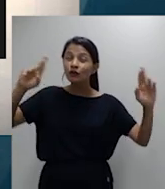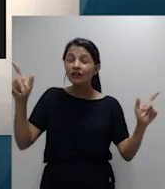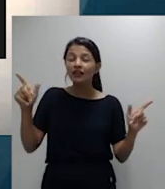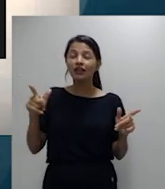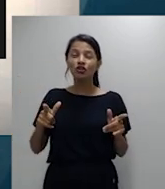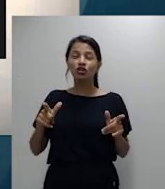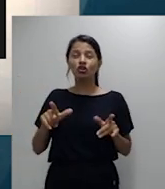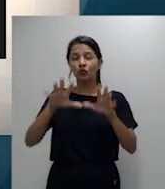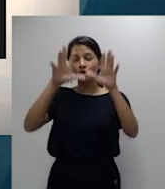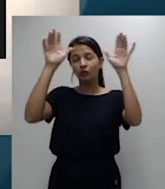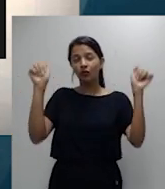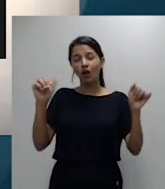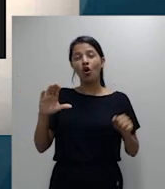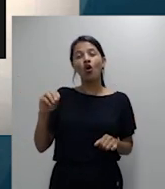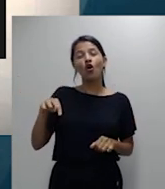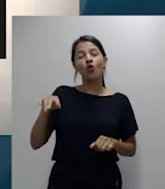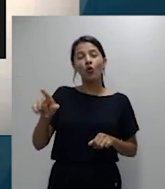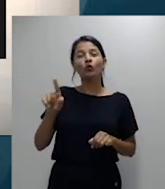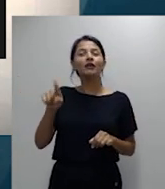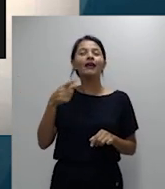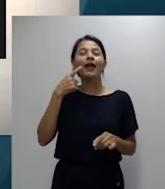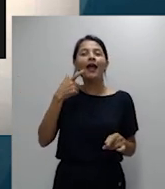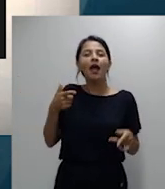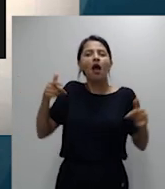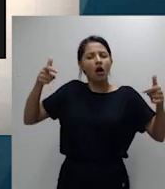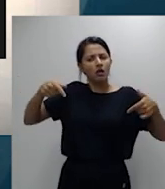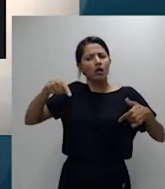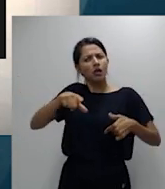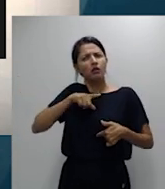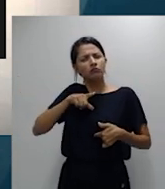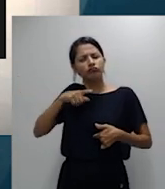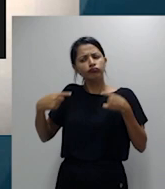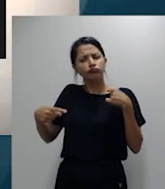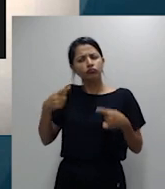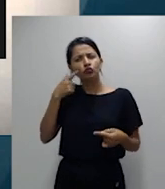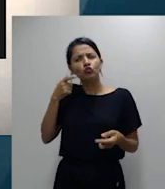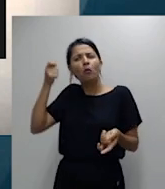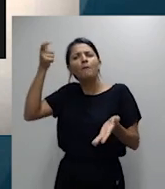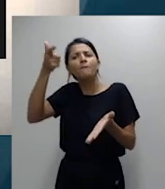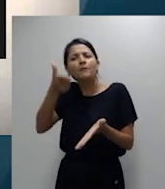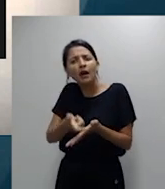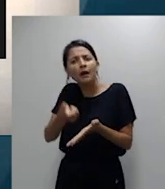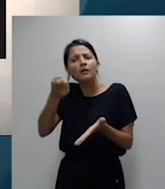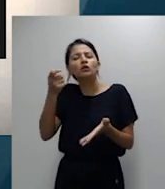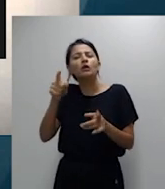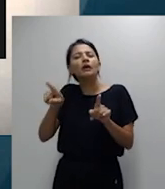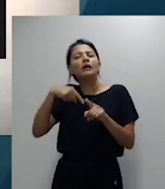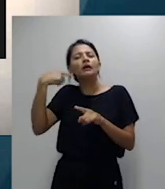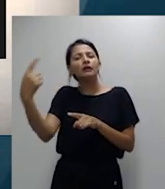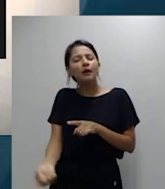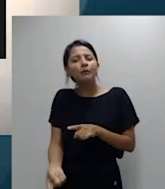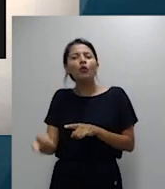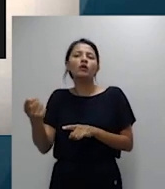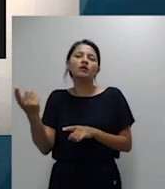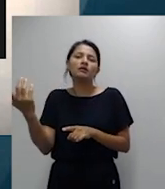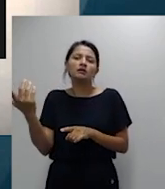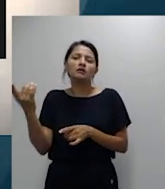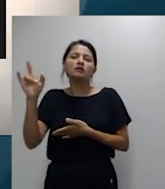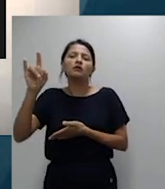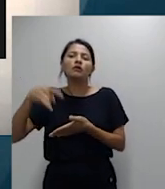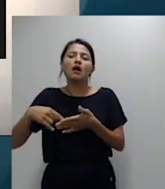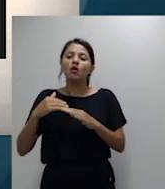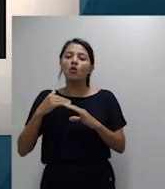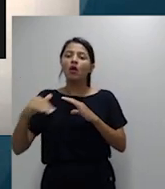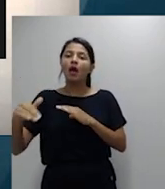trabalhando a legalidade do pagamento e depois da correspondência é prova deve ter esse tipo de